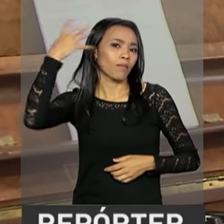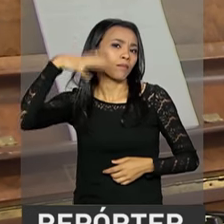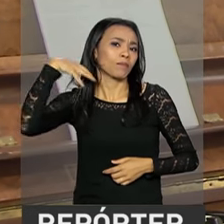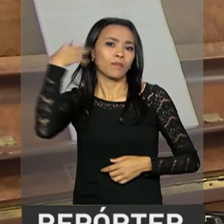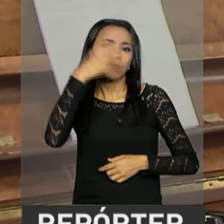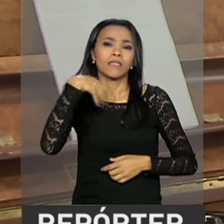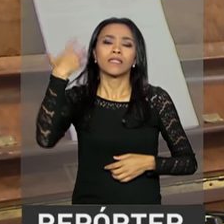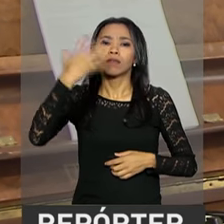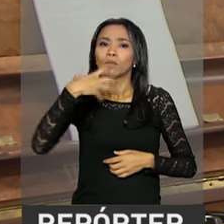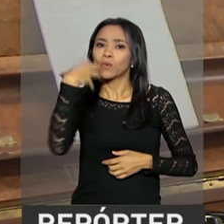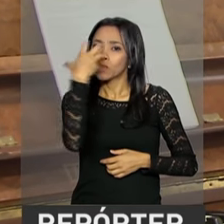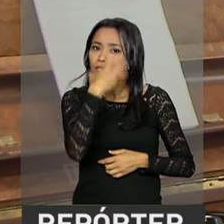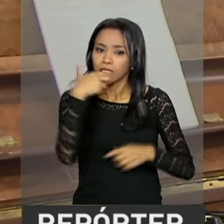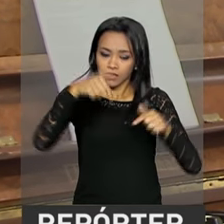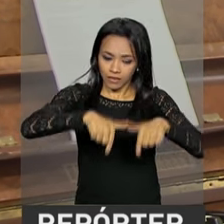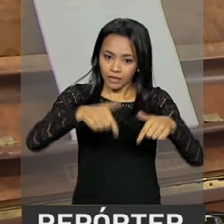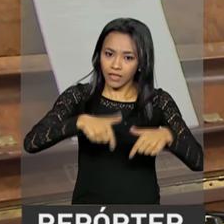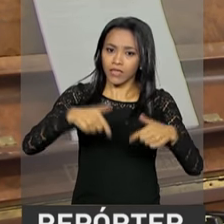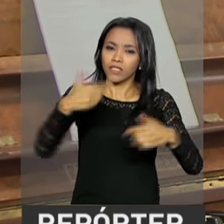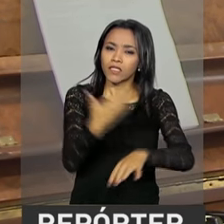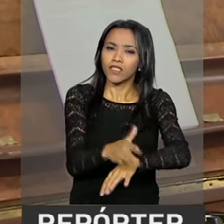vê muito isso acontecer,